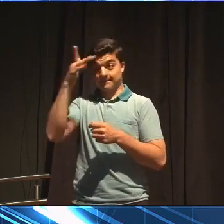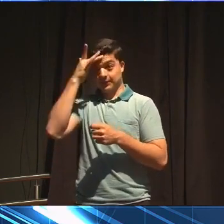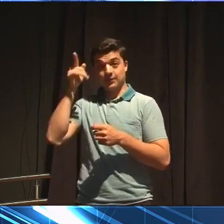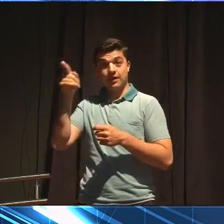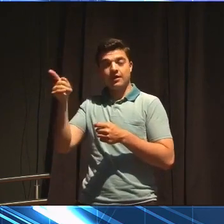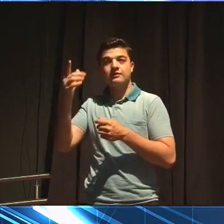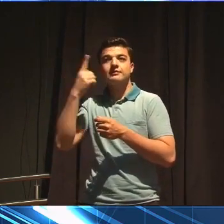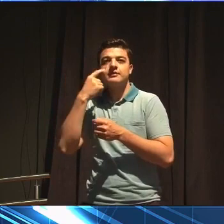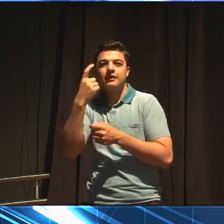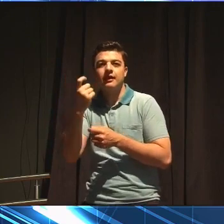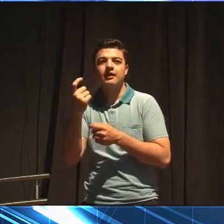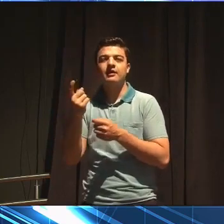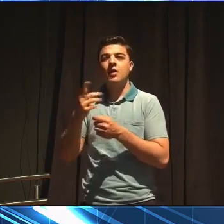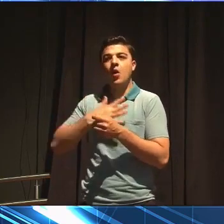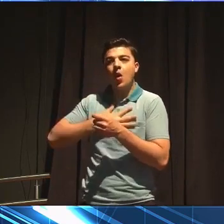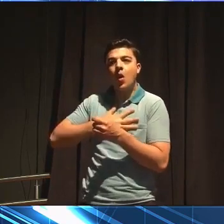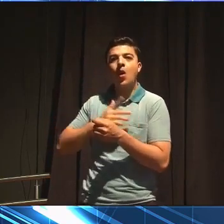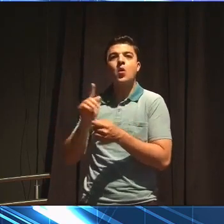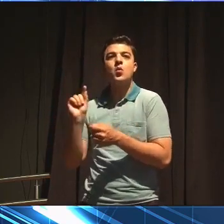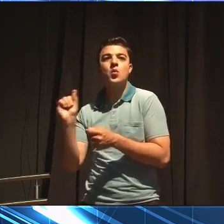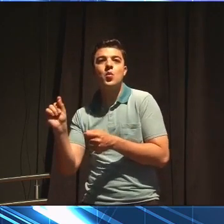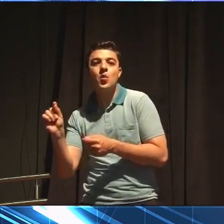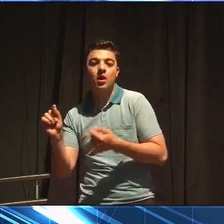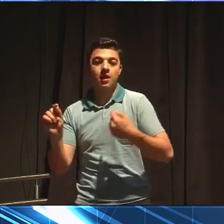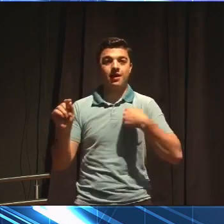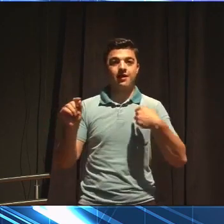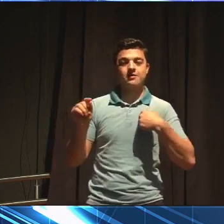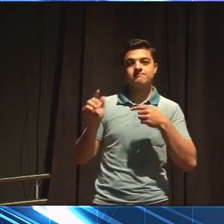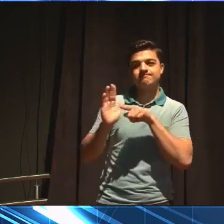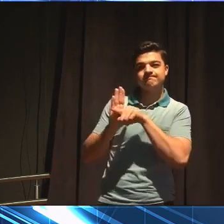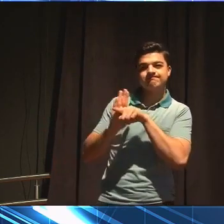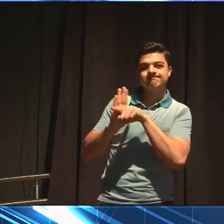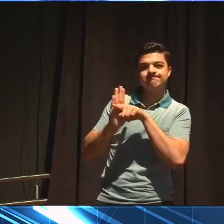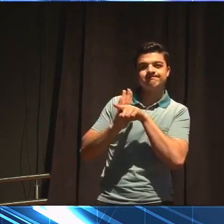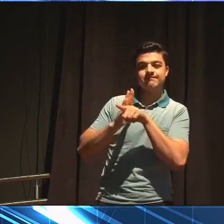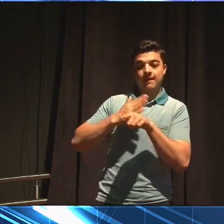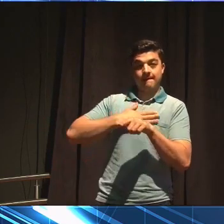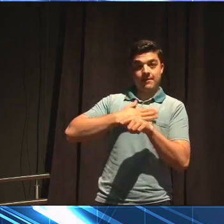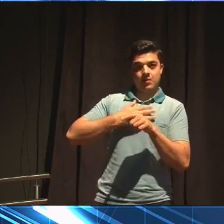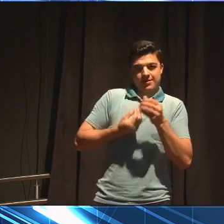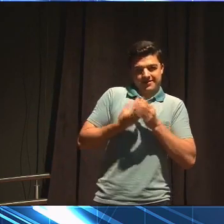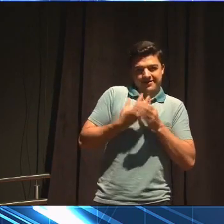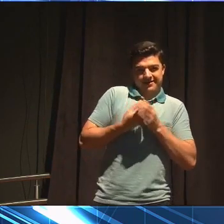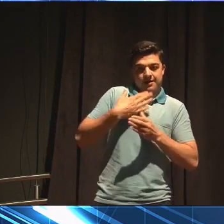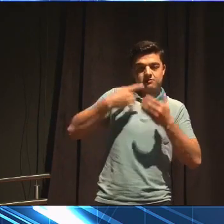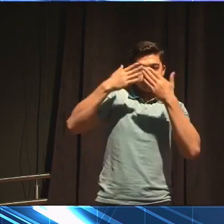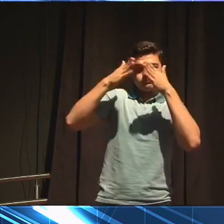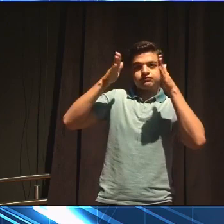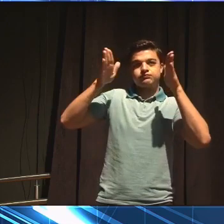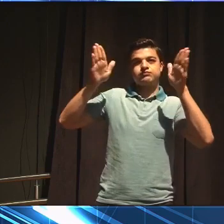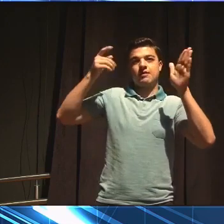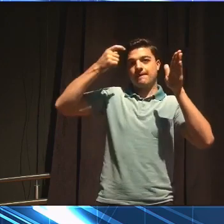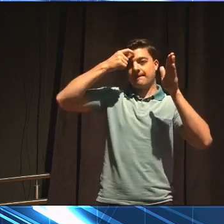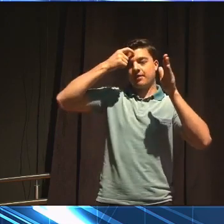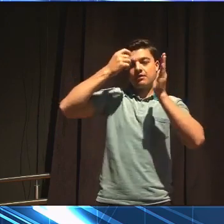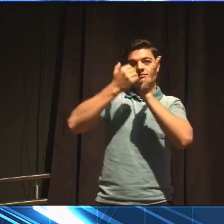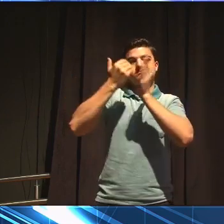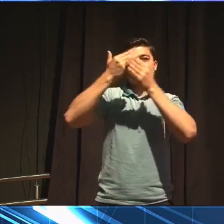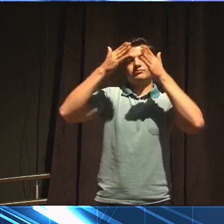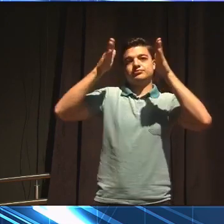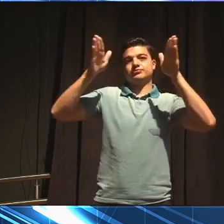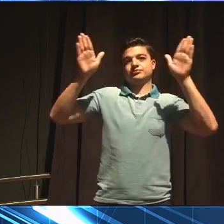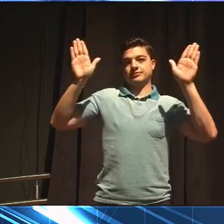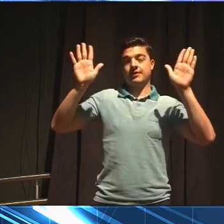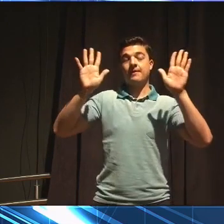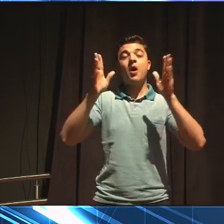precisa expandir o nosso pensamento. E as nossas decisões, elas devem ser baseadas, então, em dados.